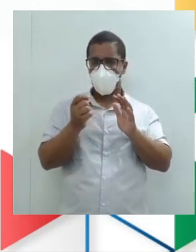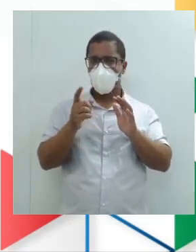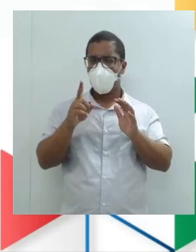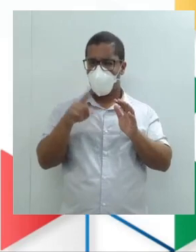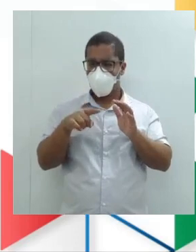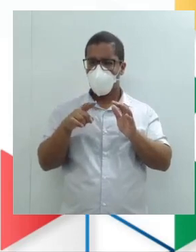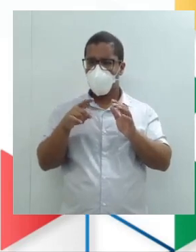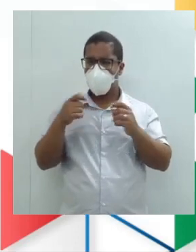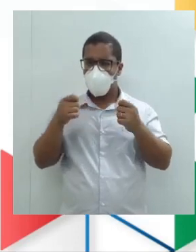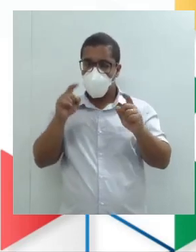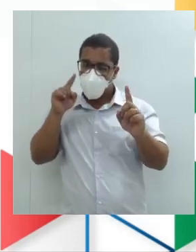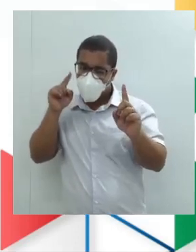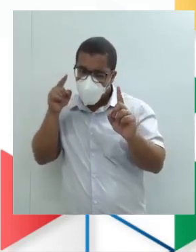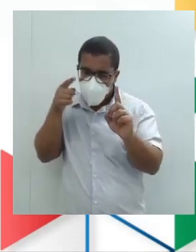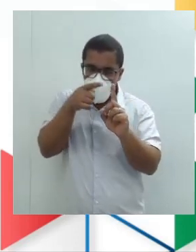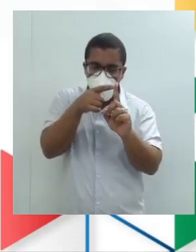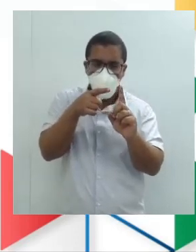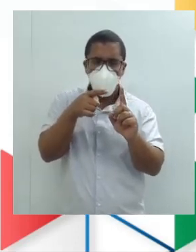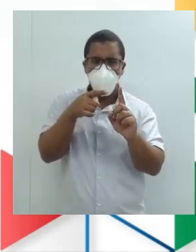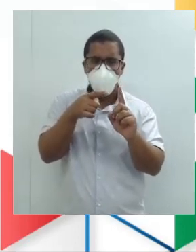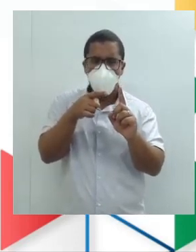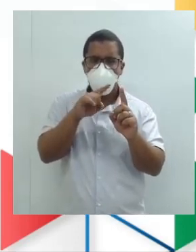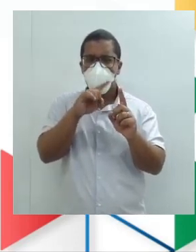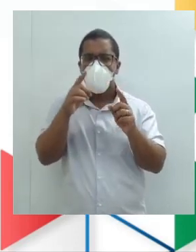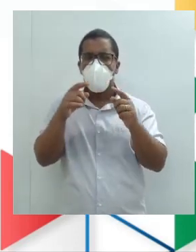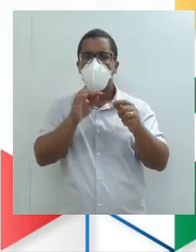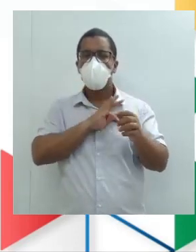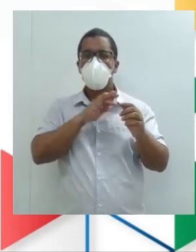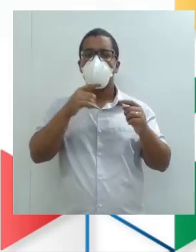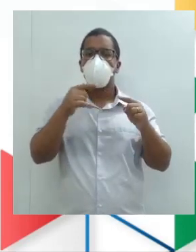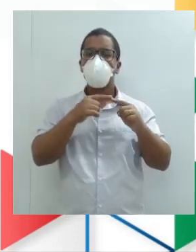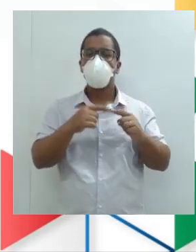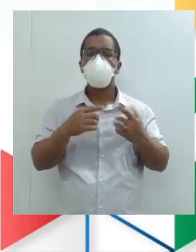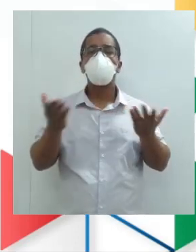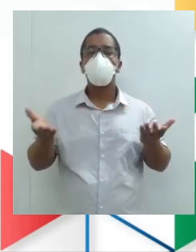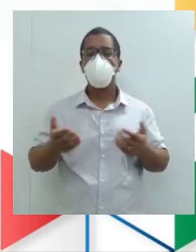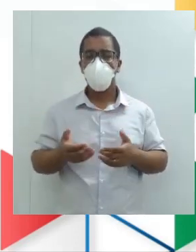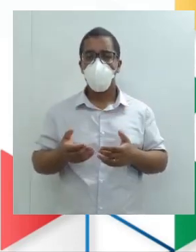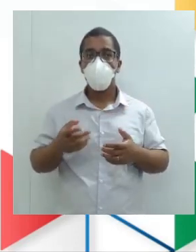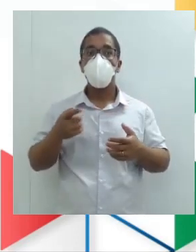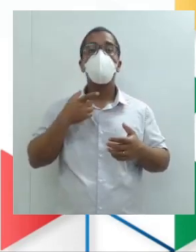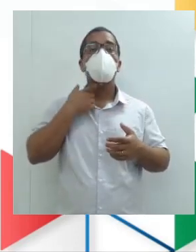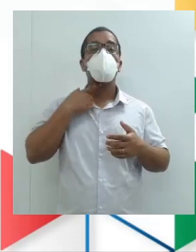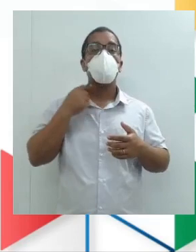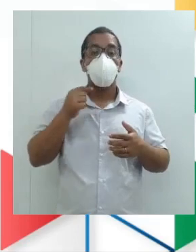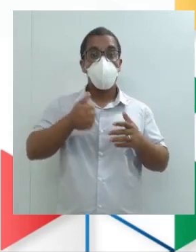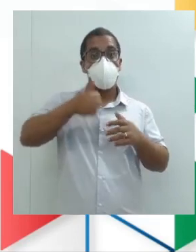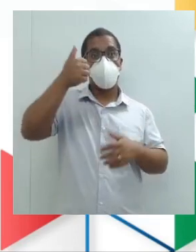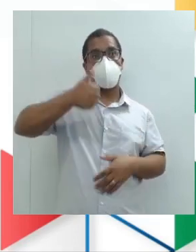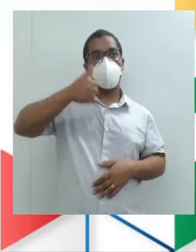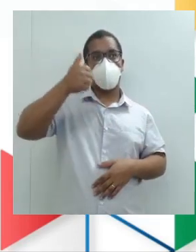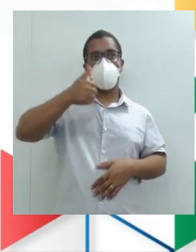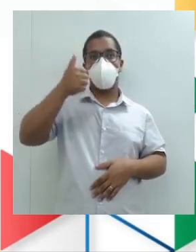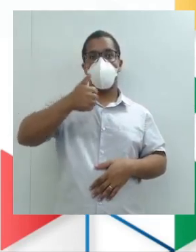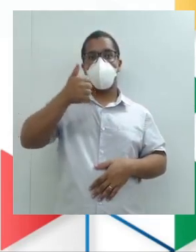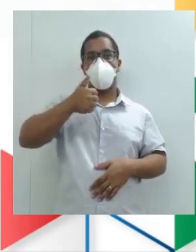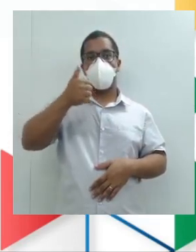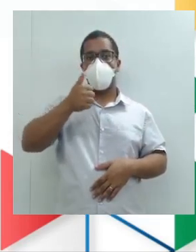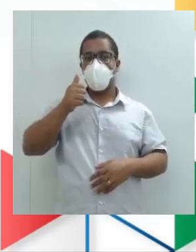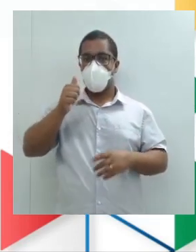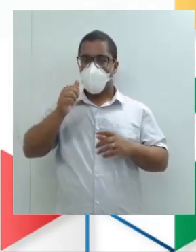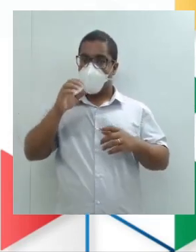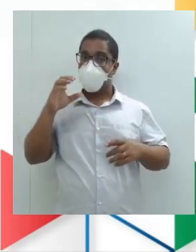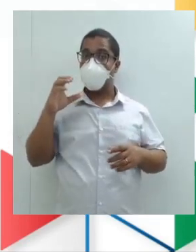que ser preciso, ou técnico combinatório. Então o atleta ele quer chegar primeiro, ele quer chegar